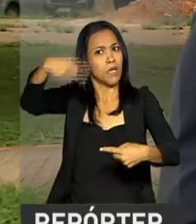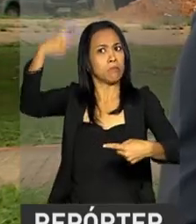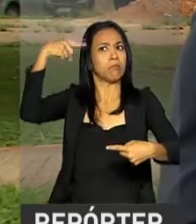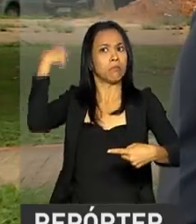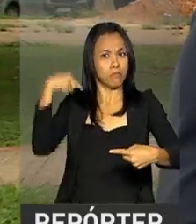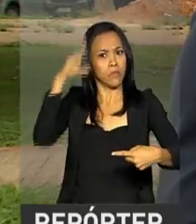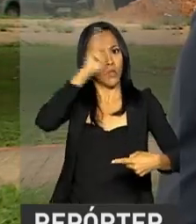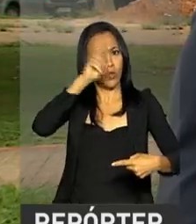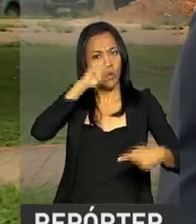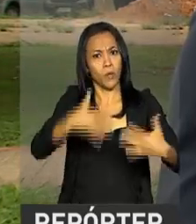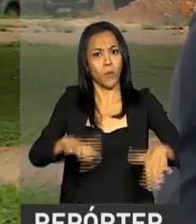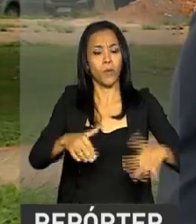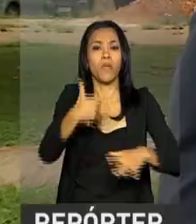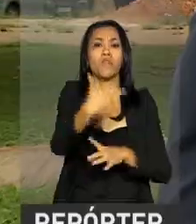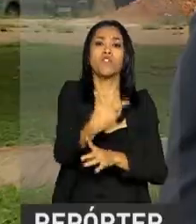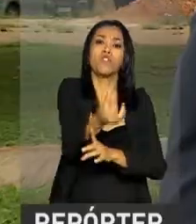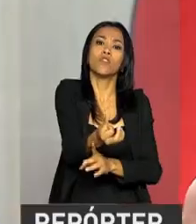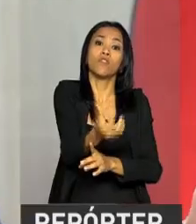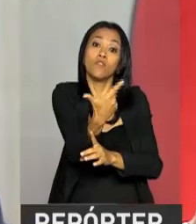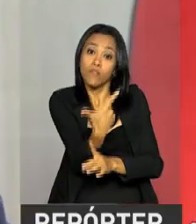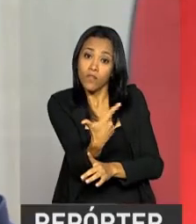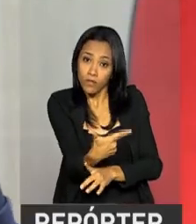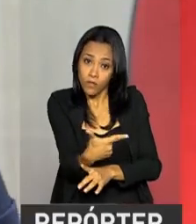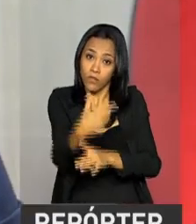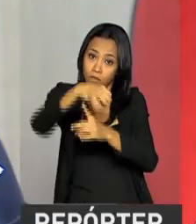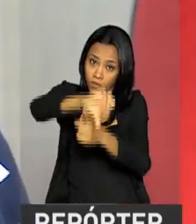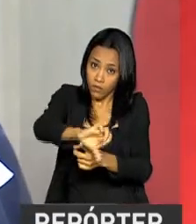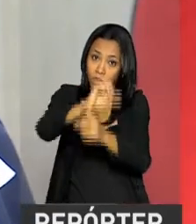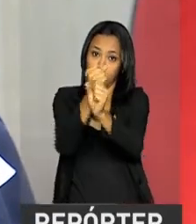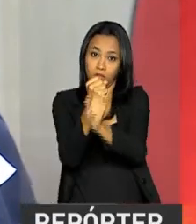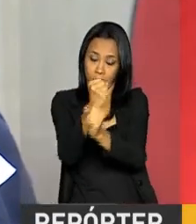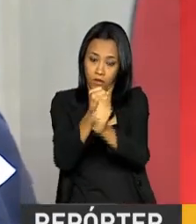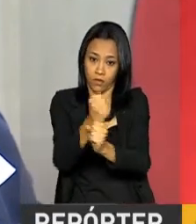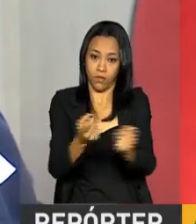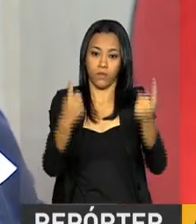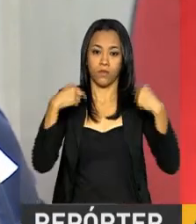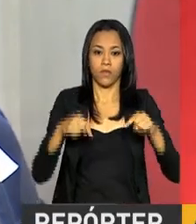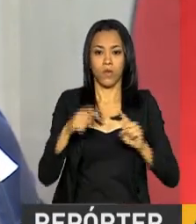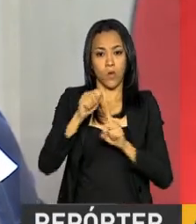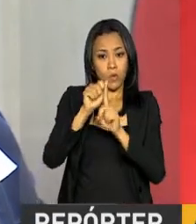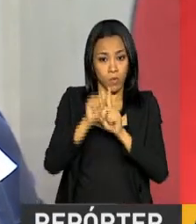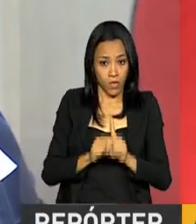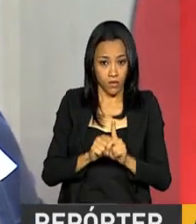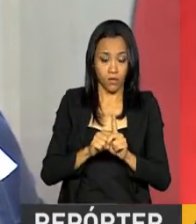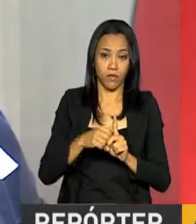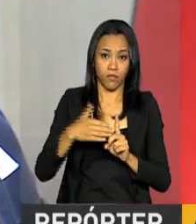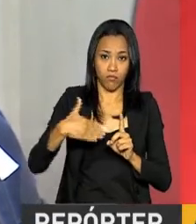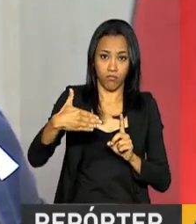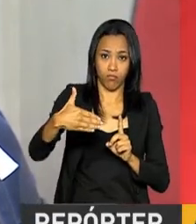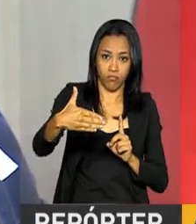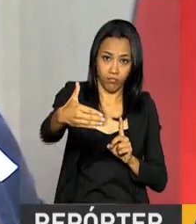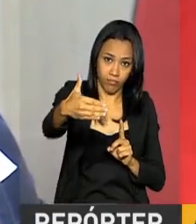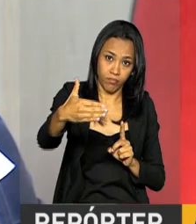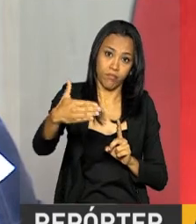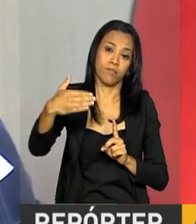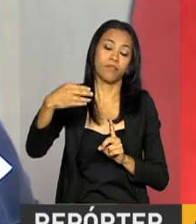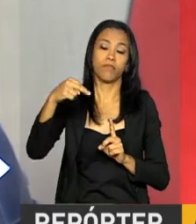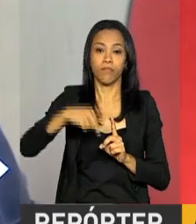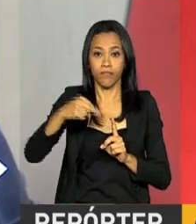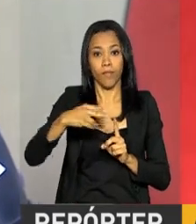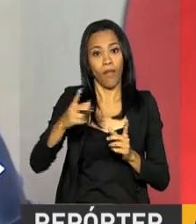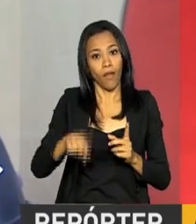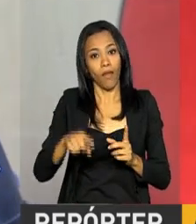histórica, ou seja, em 29 anos. Os meses de dezembro são meses que, por tradição,